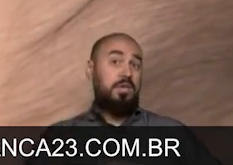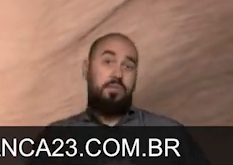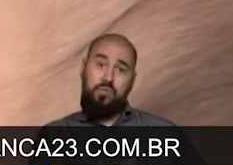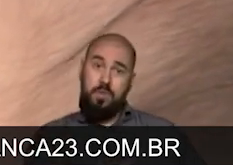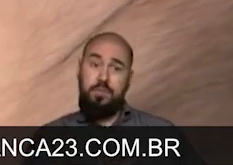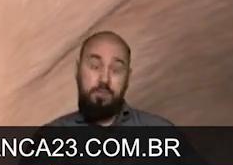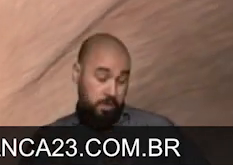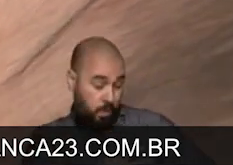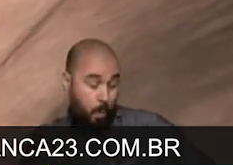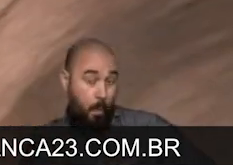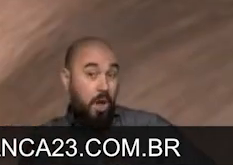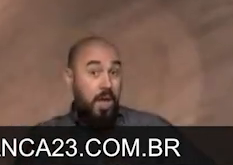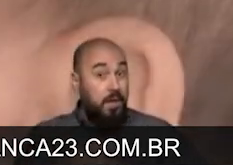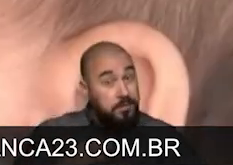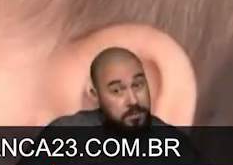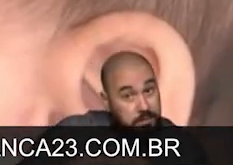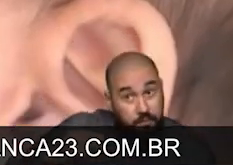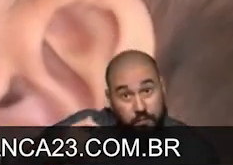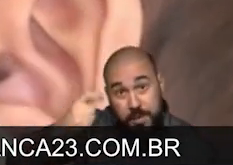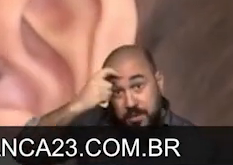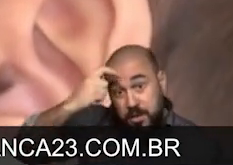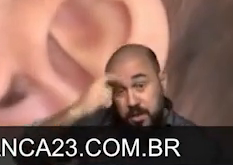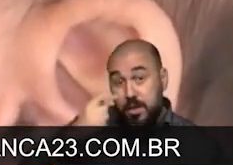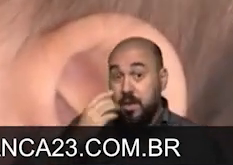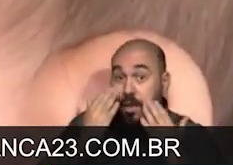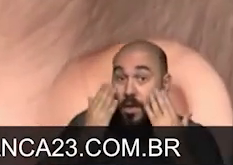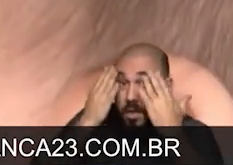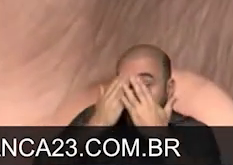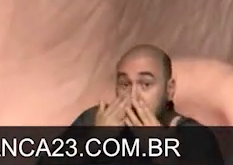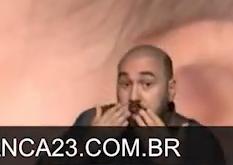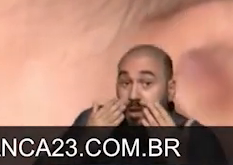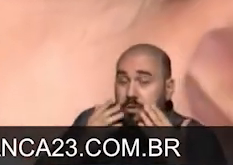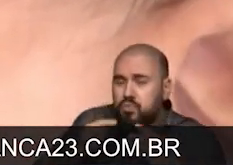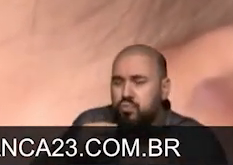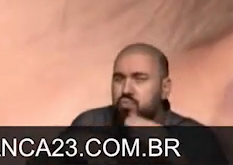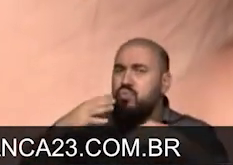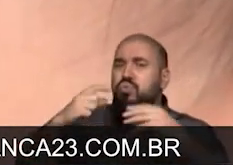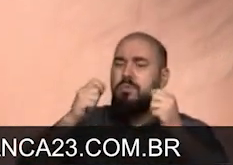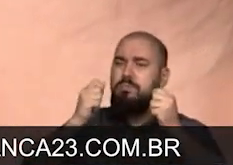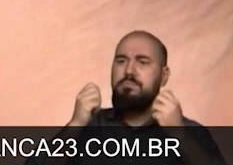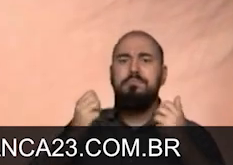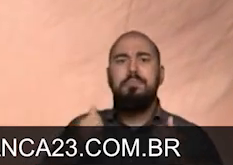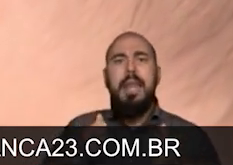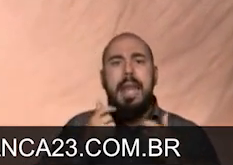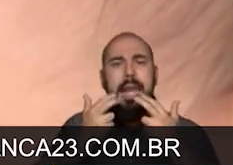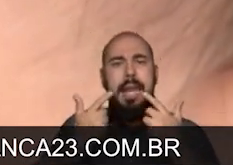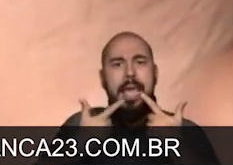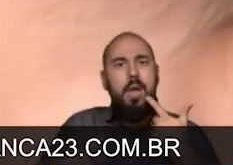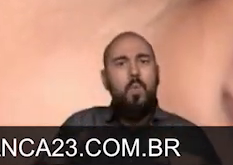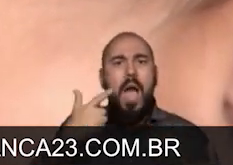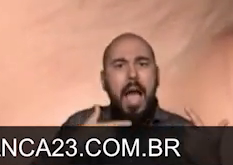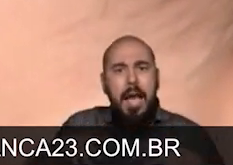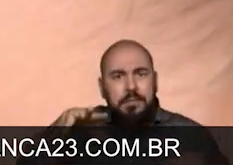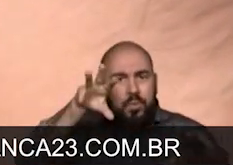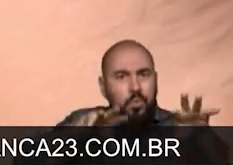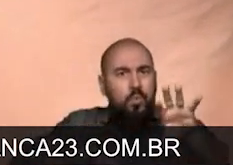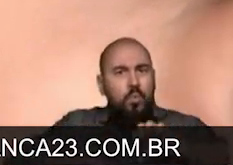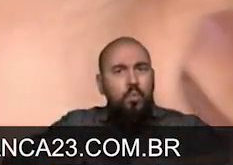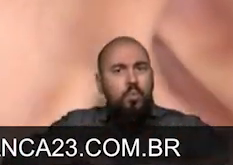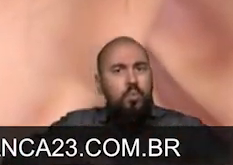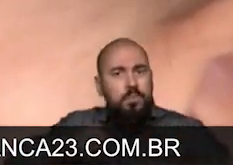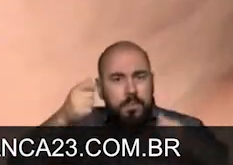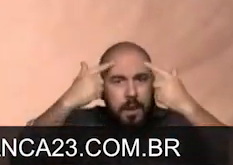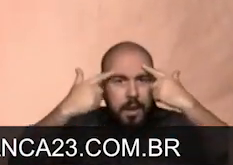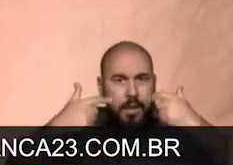na formação e desenvolvimento da região orofacial, auxilia o desenvolvimento da linguagem e reduz o risco de